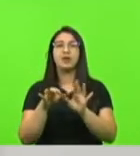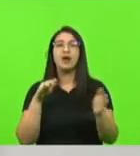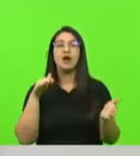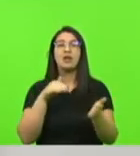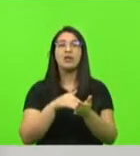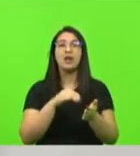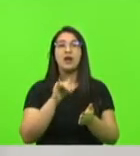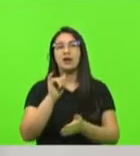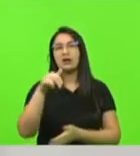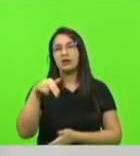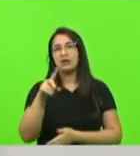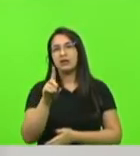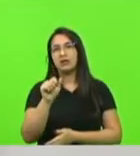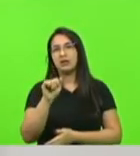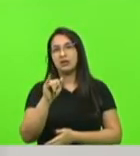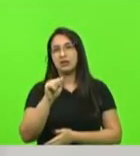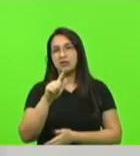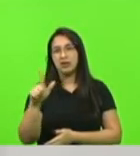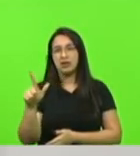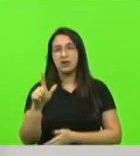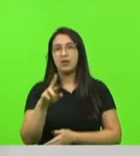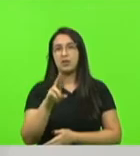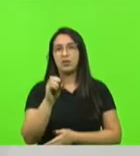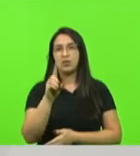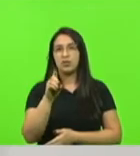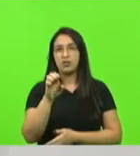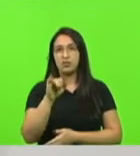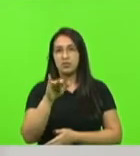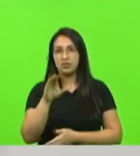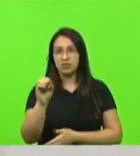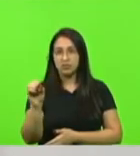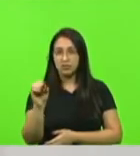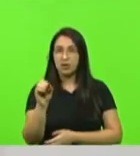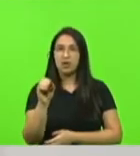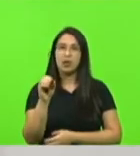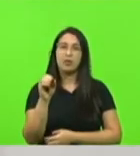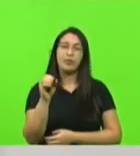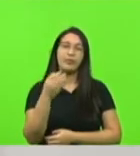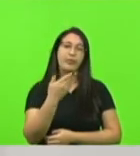Indaial, Benedito Novo, Rodeio, Doutor Pedrinho,